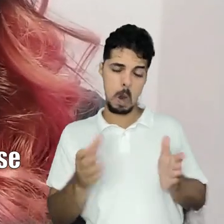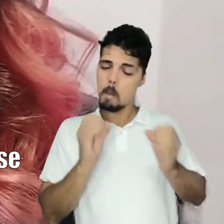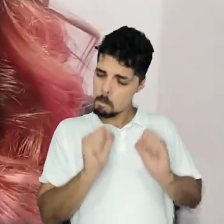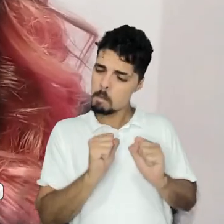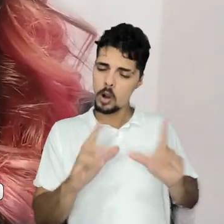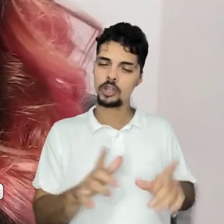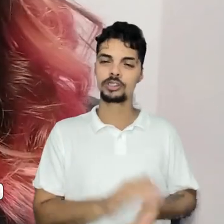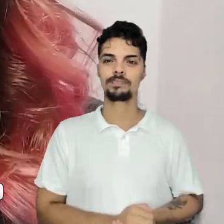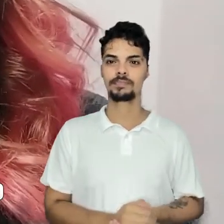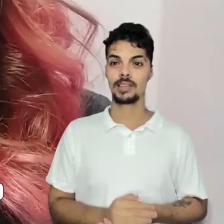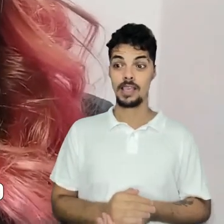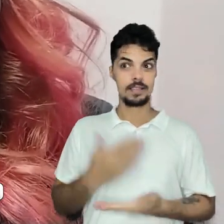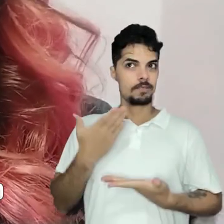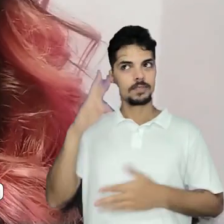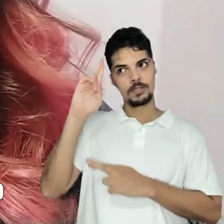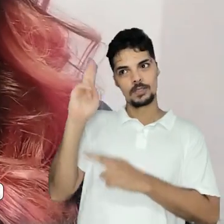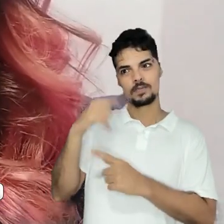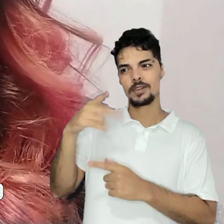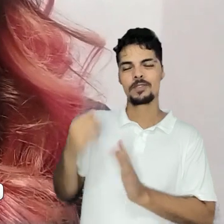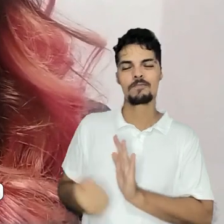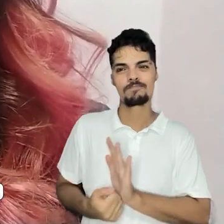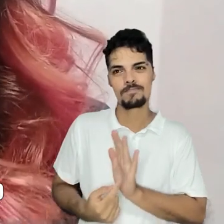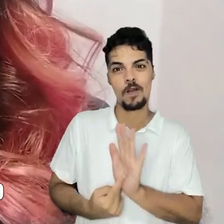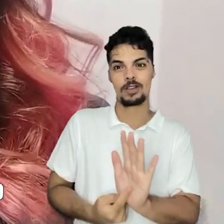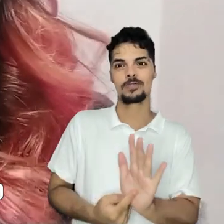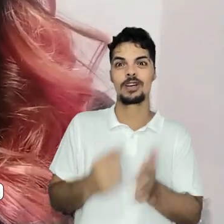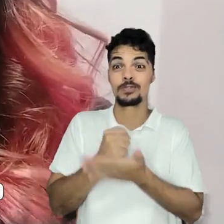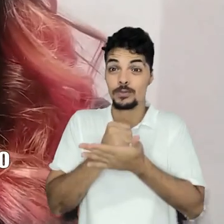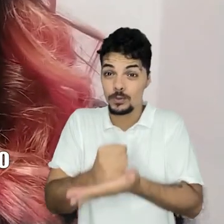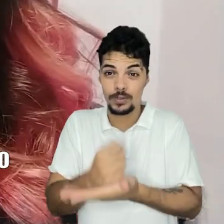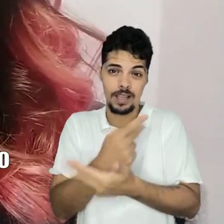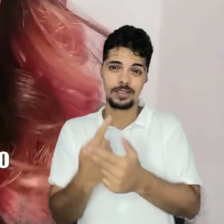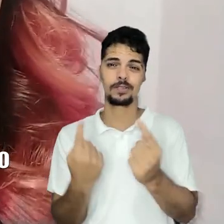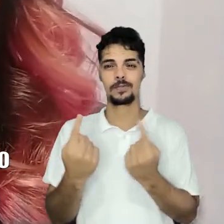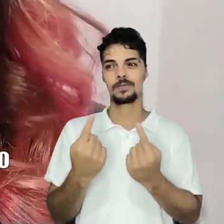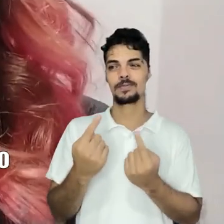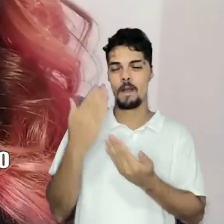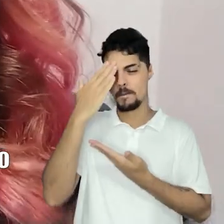com esse vídeo. Espero ter deixado minha contribuição positiva e agradeço a